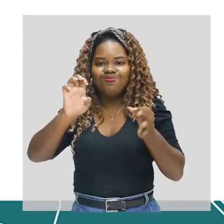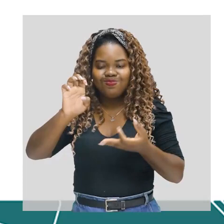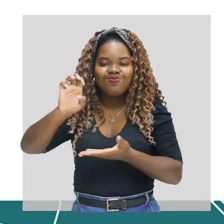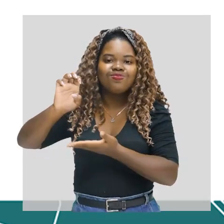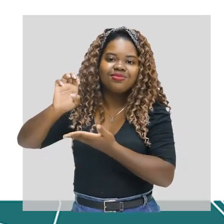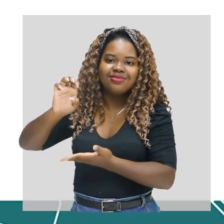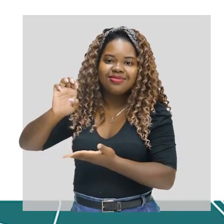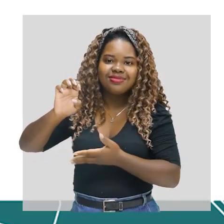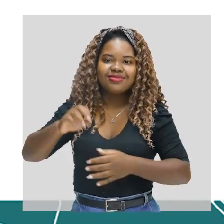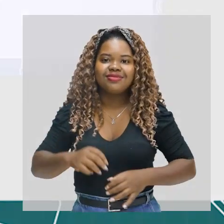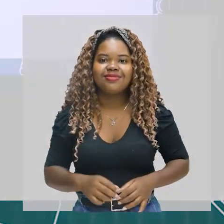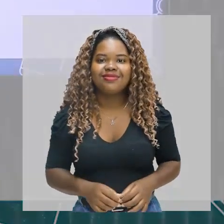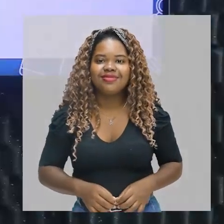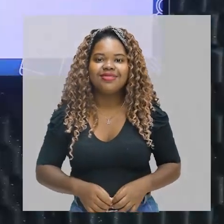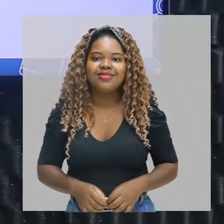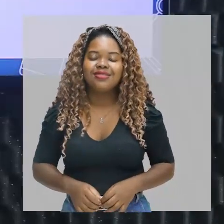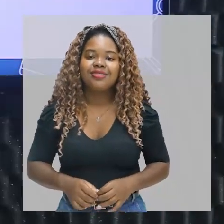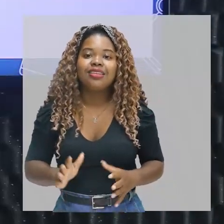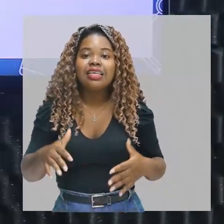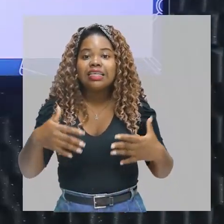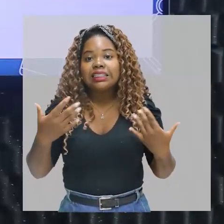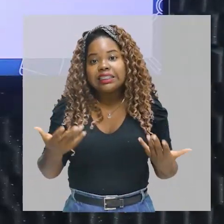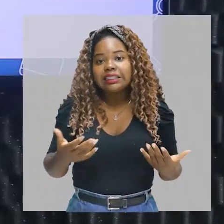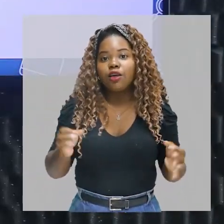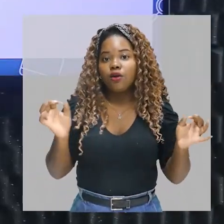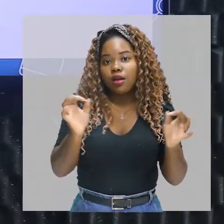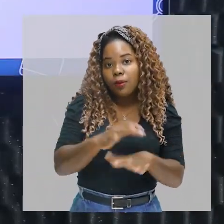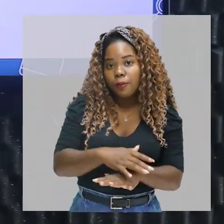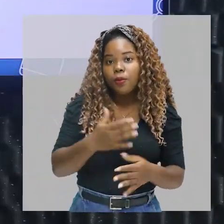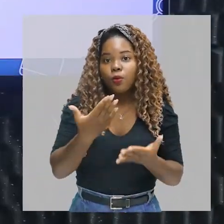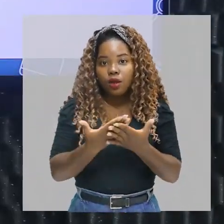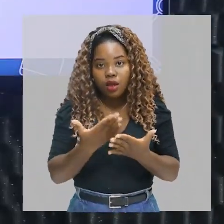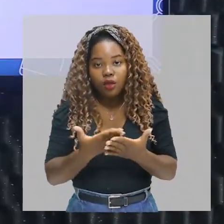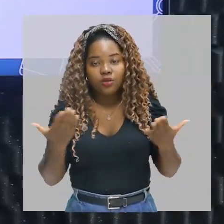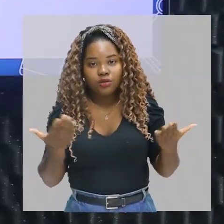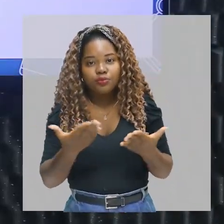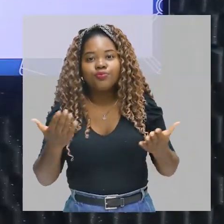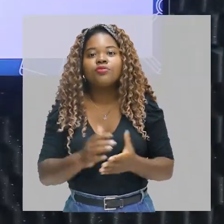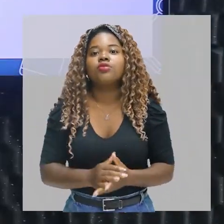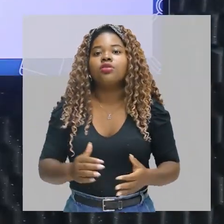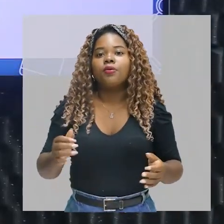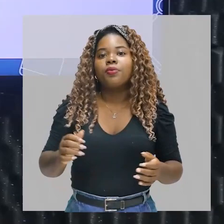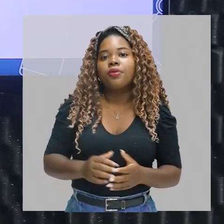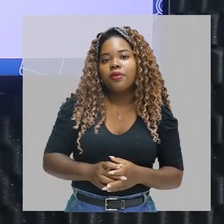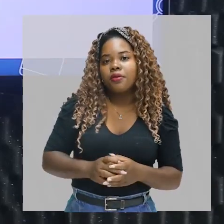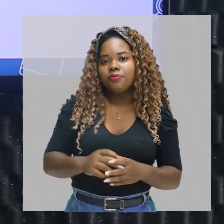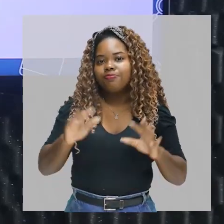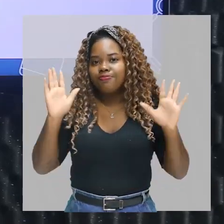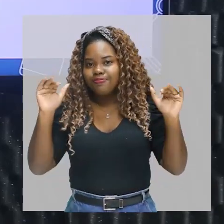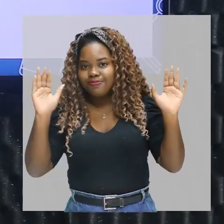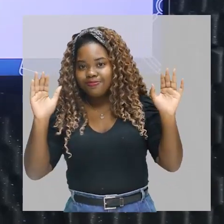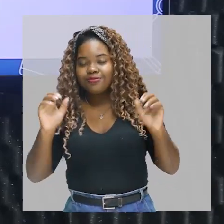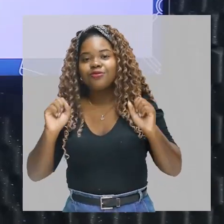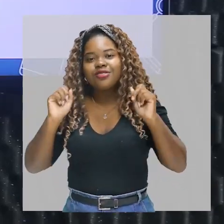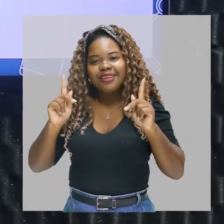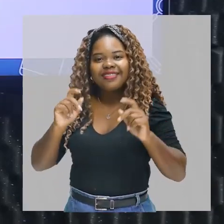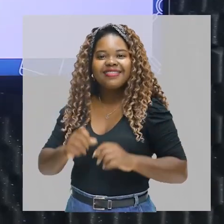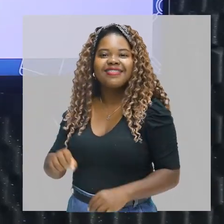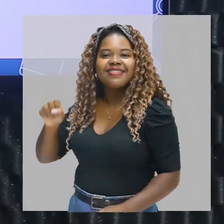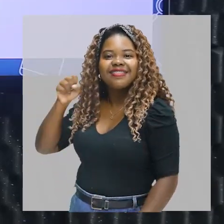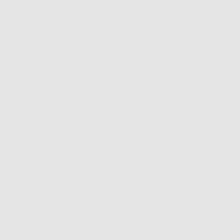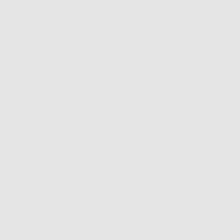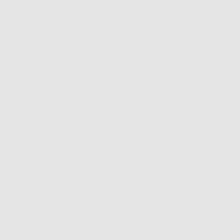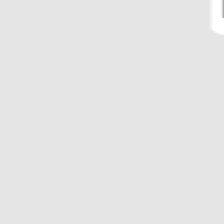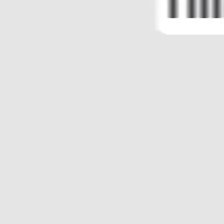da continuidade. Então, galerinha, eu vou ficando por aqui. Até a nossa próxima aula. Vamos para cima, hein?